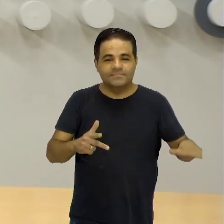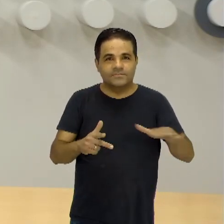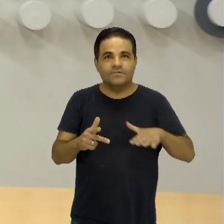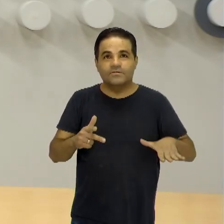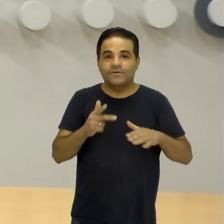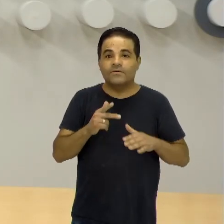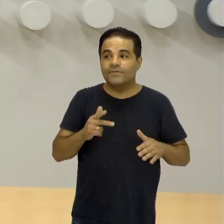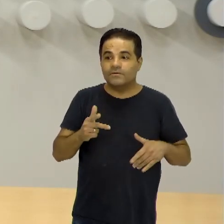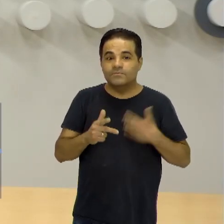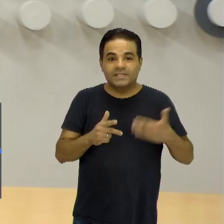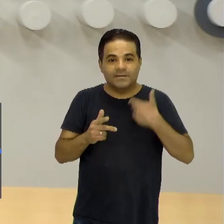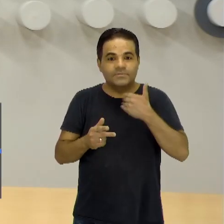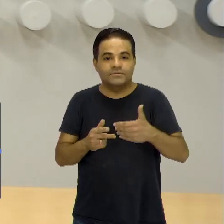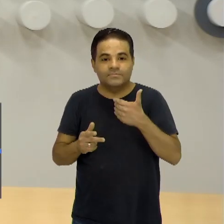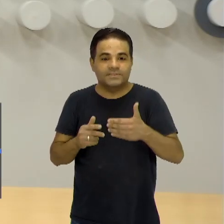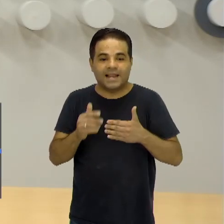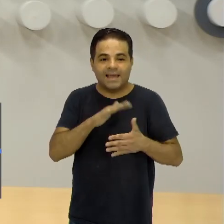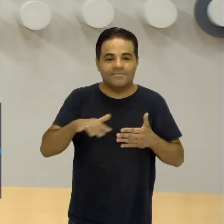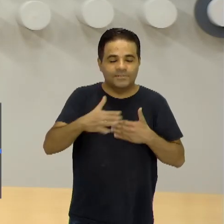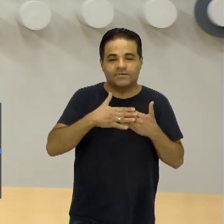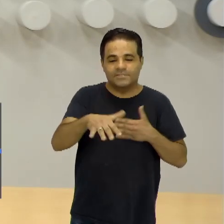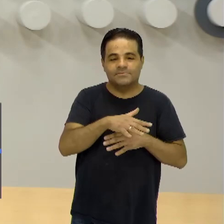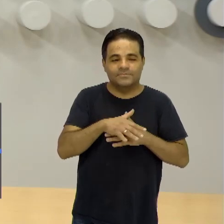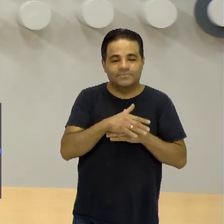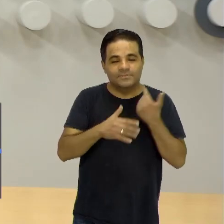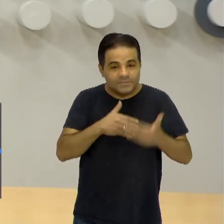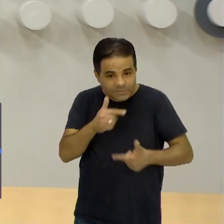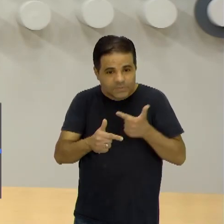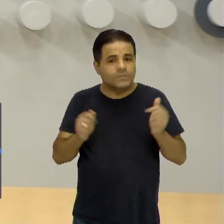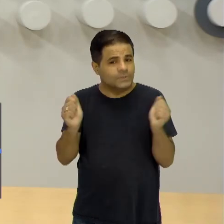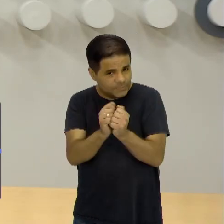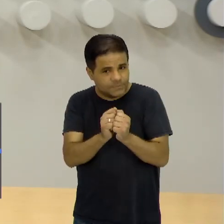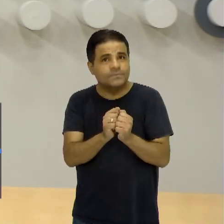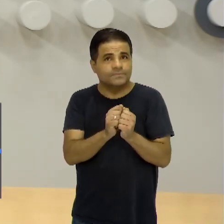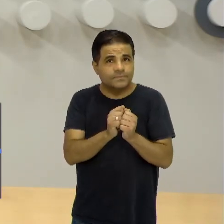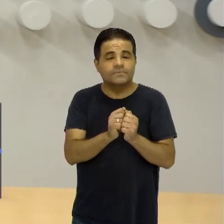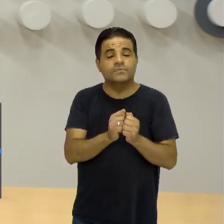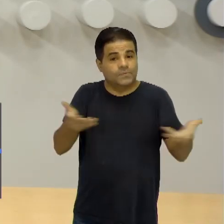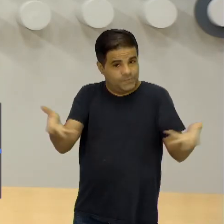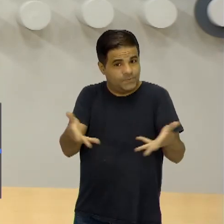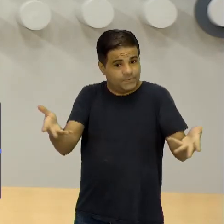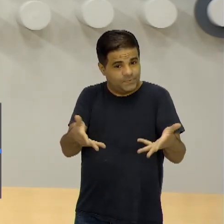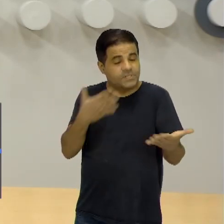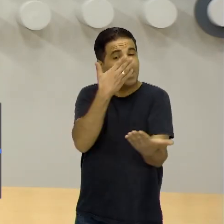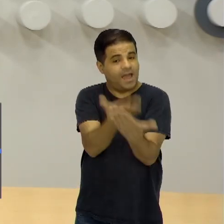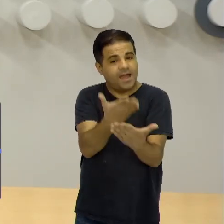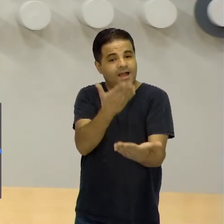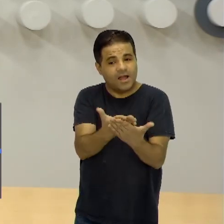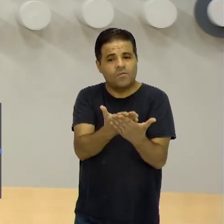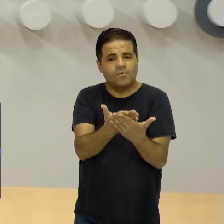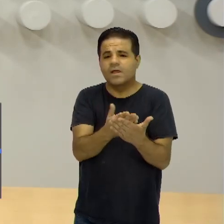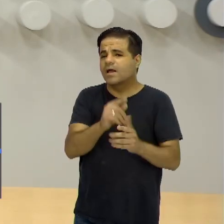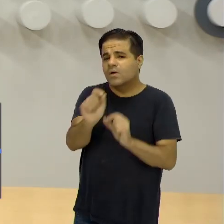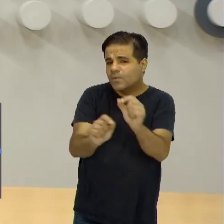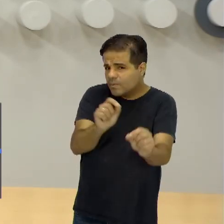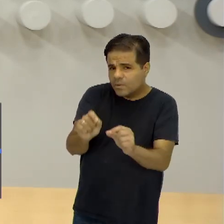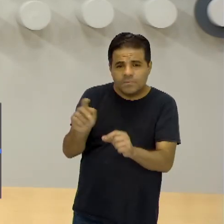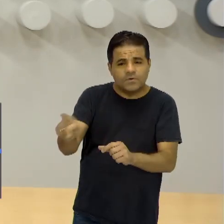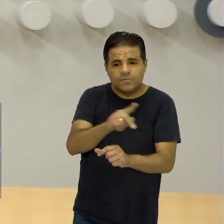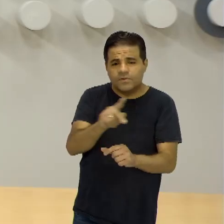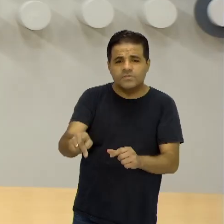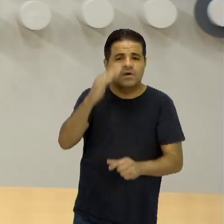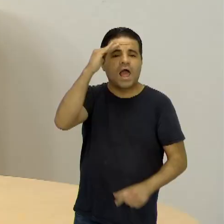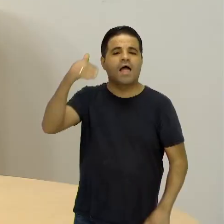Portuguesa, CMSP, _EM, participe conosco. E hoje a aula com ela, a professora